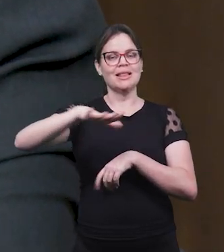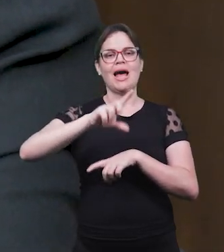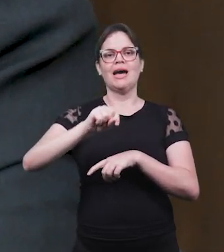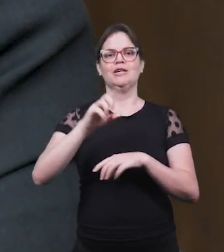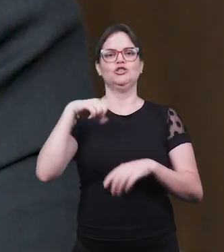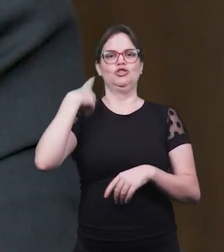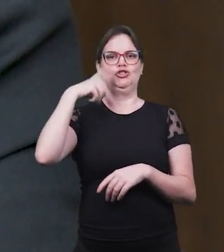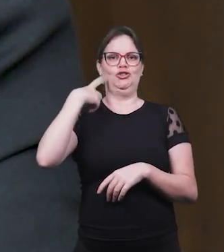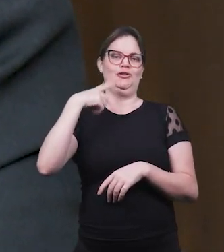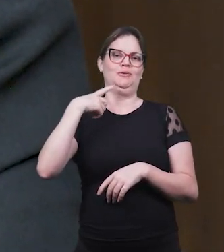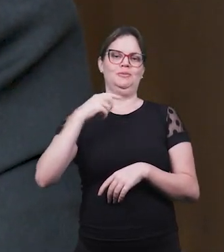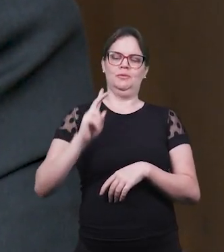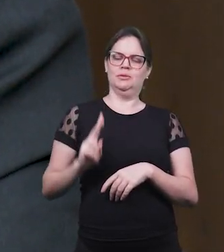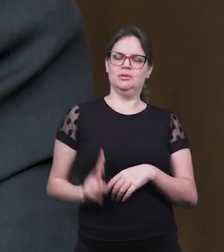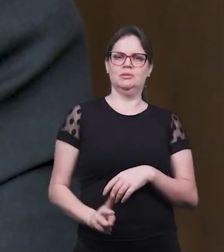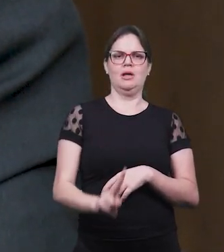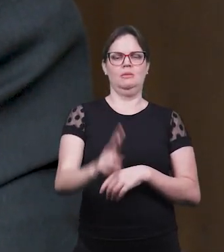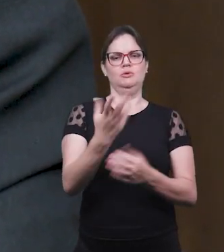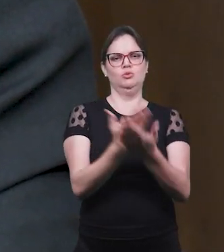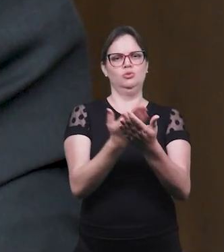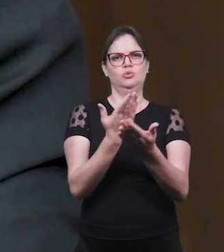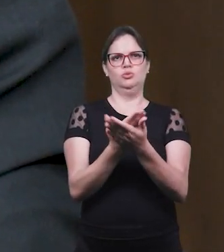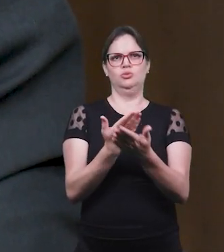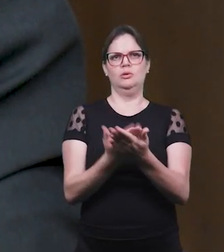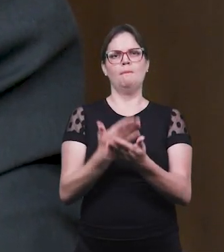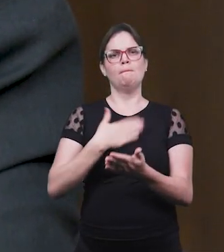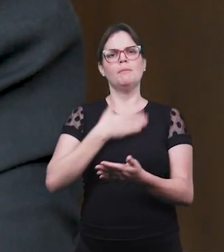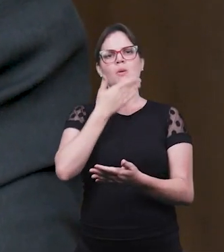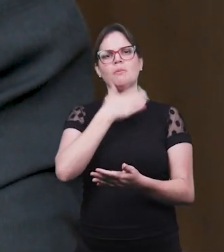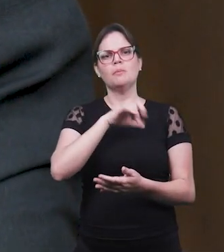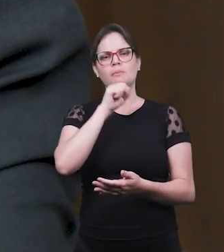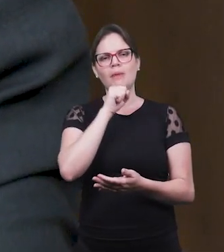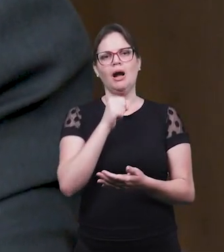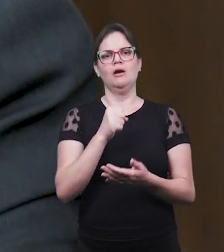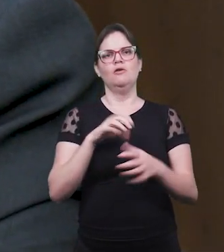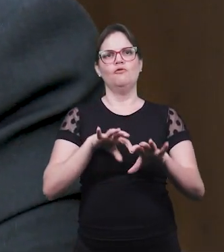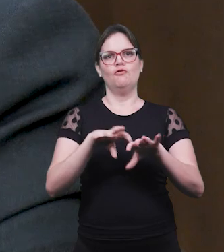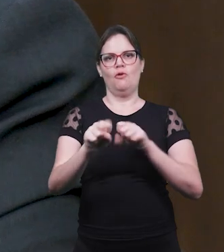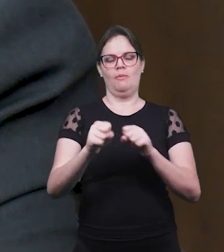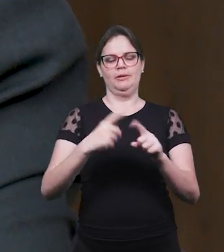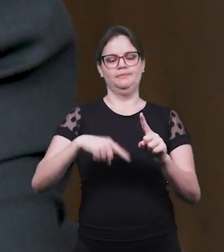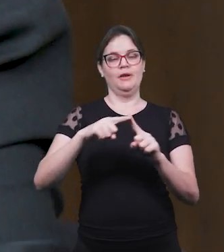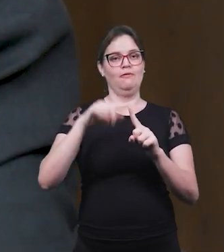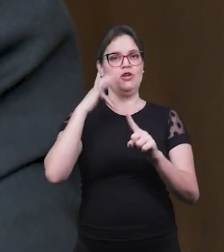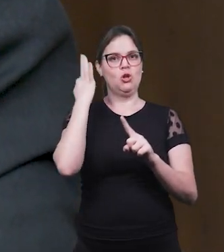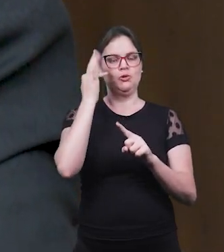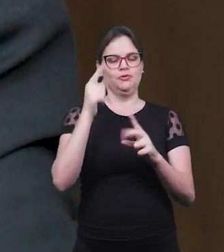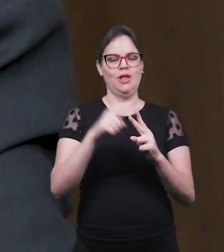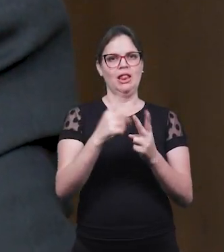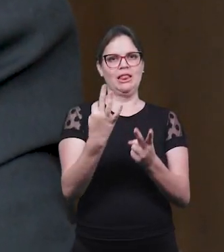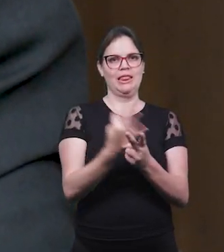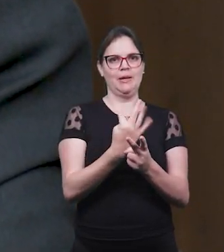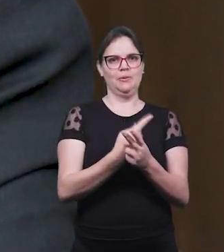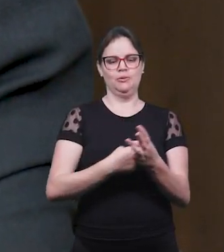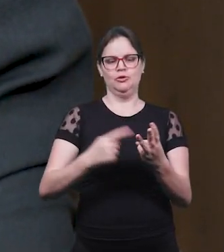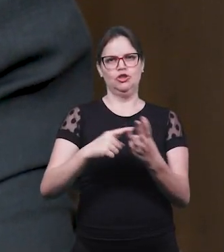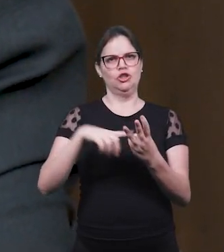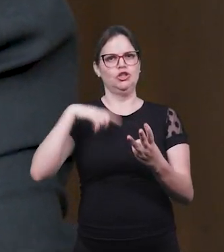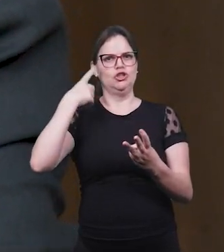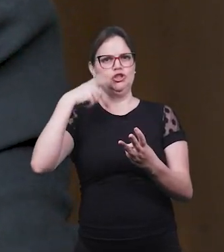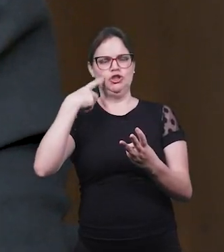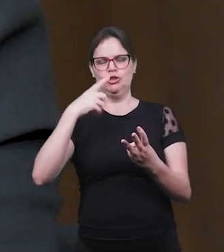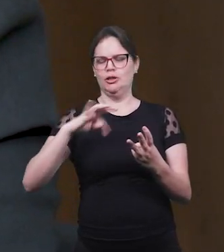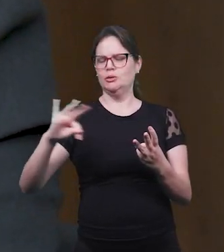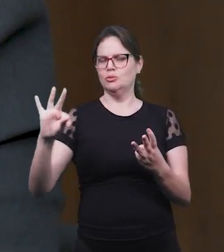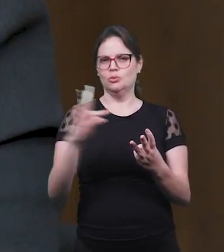vida sempre pautada nos estudos. Meu pai era formado em teologia, filosofia e direito. Né? Então, eles sempre foram muito estudiosos.